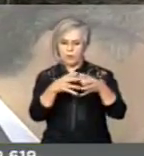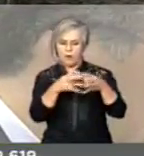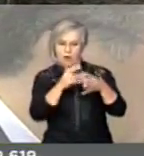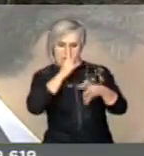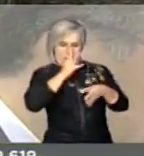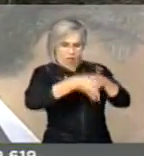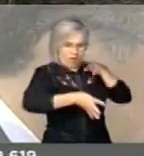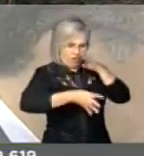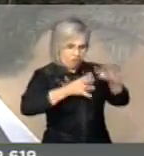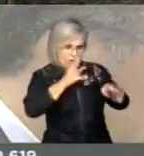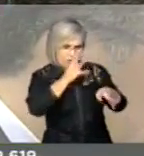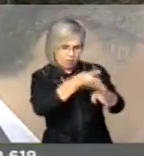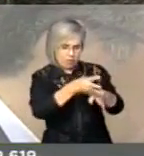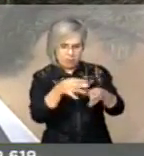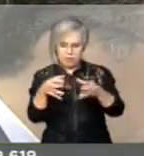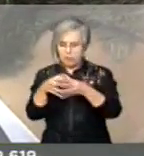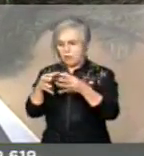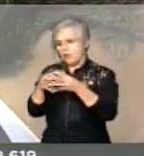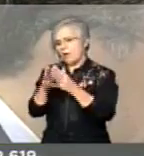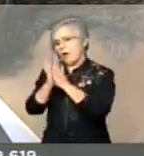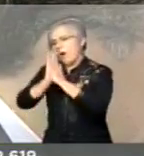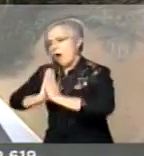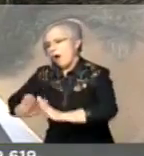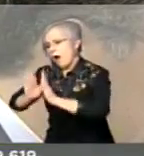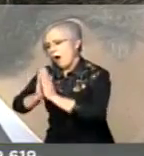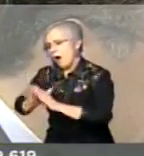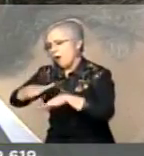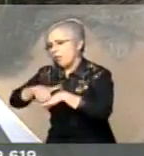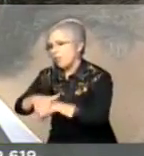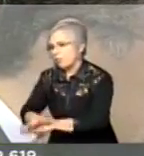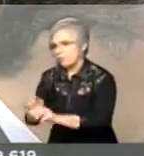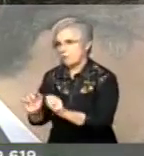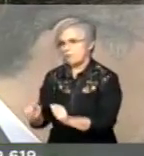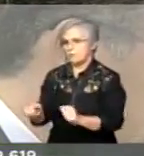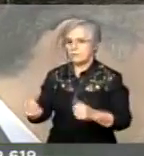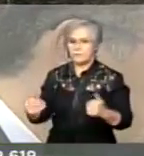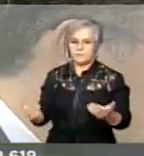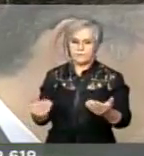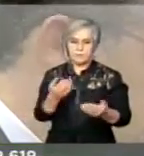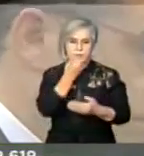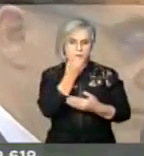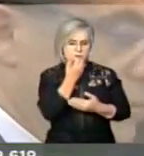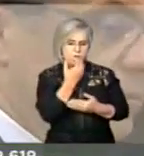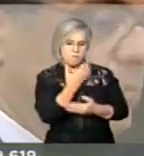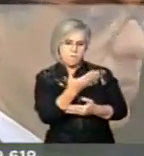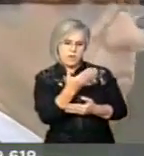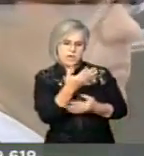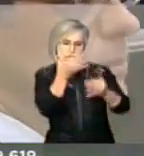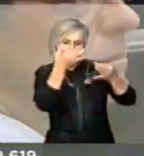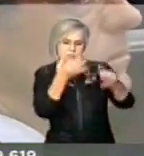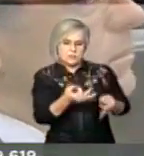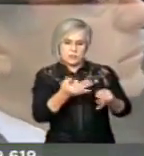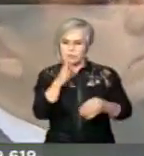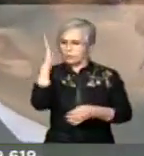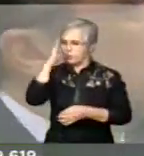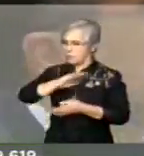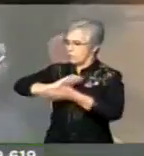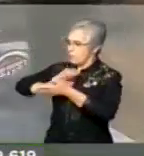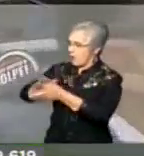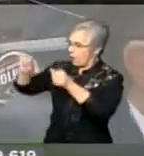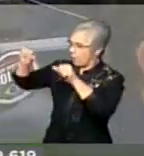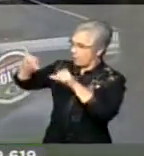linchadores e adoradores, coxinhas e petralhas, o bem absoluto e o mal total. Isso